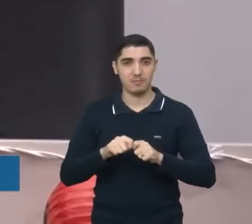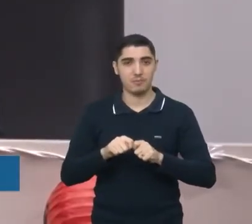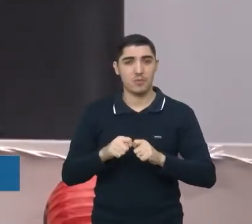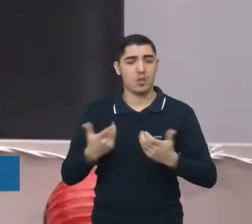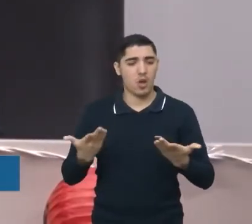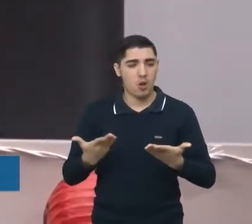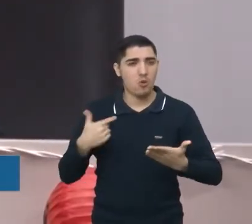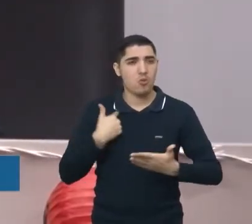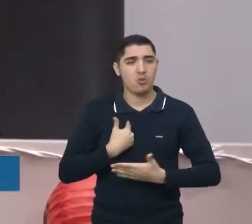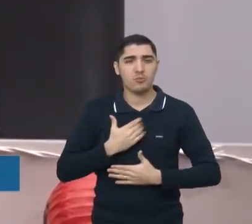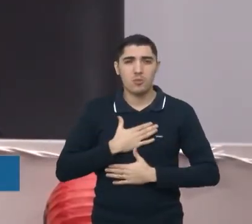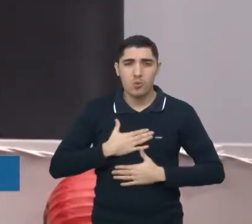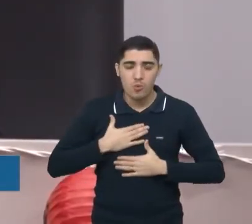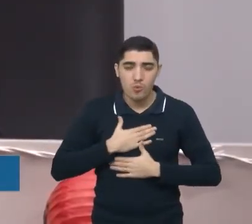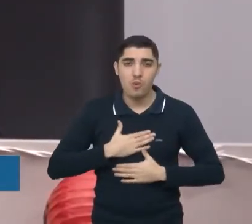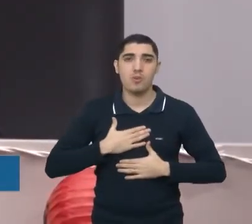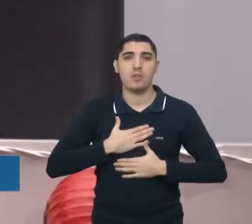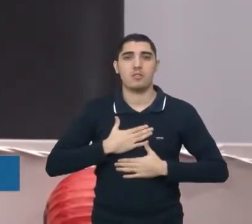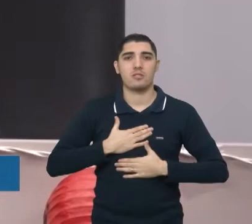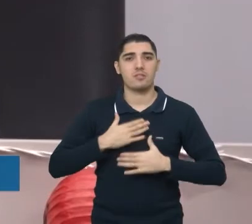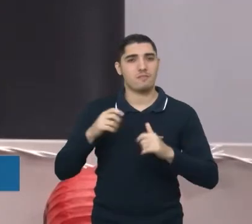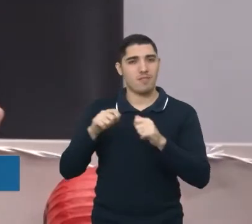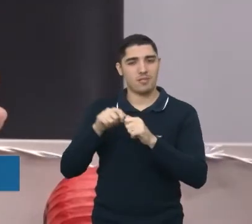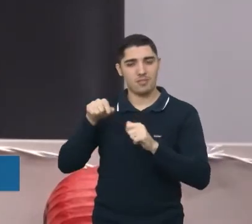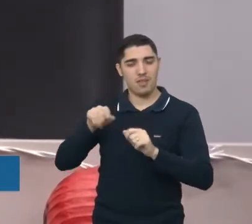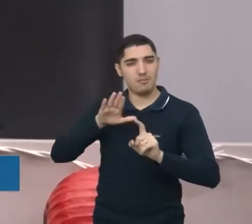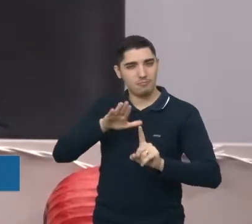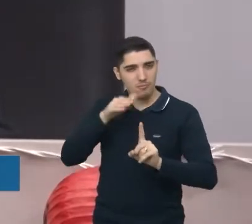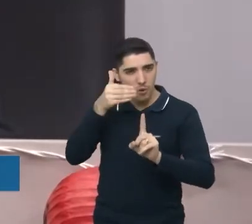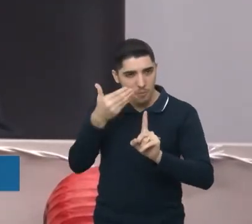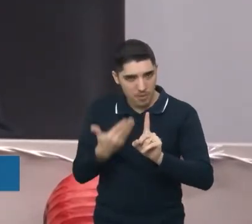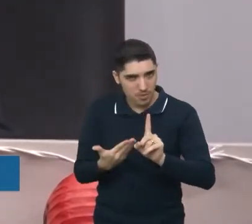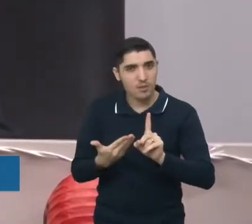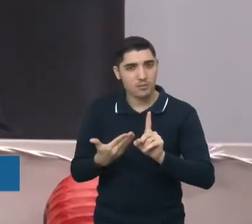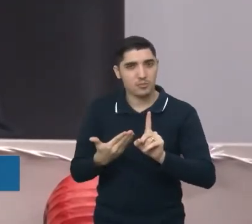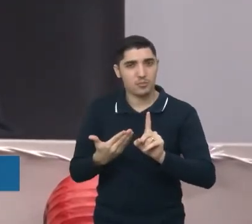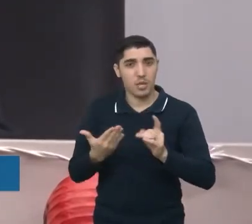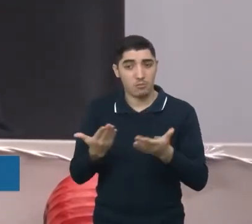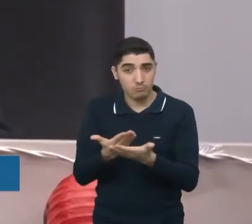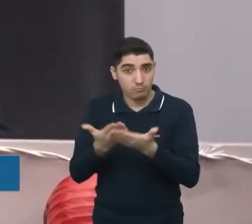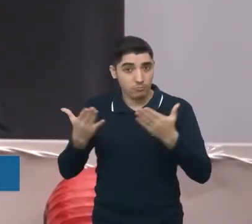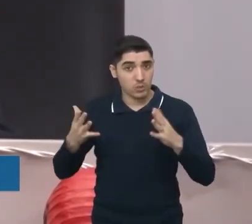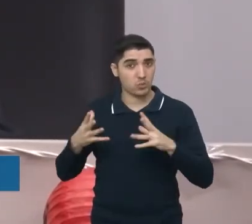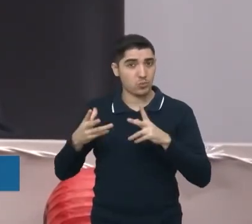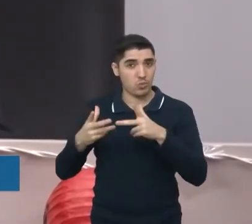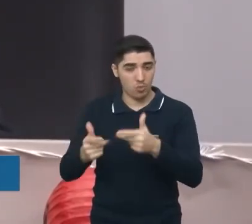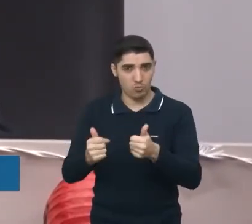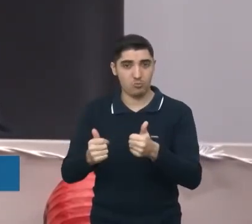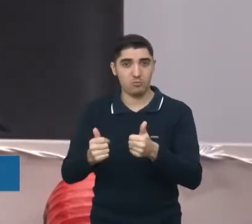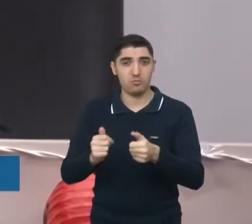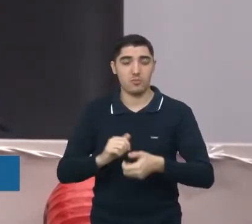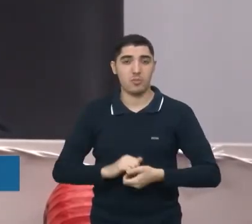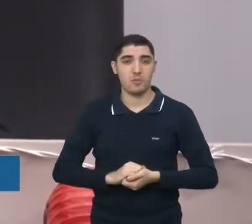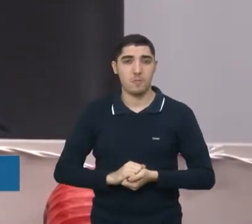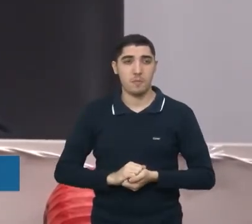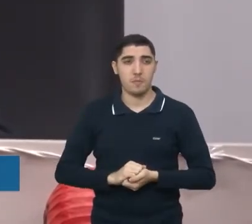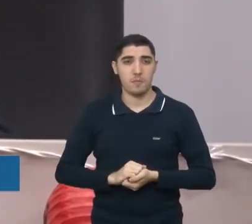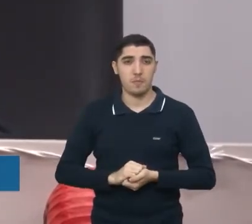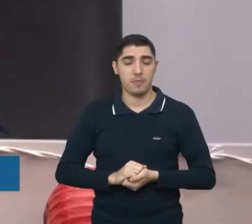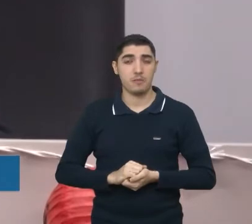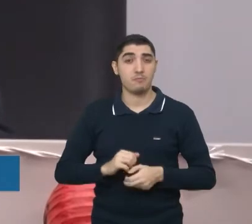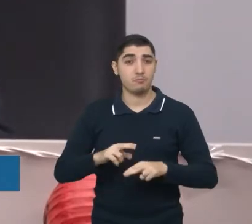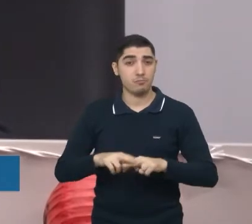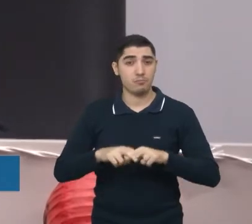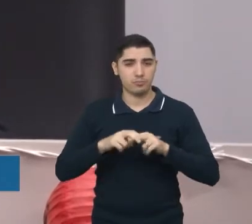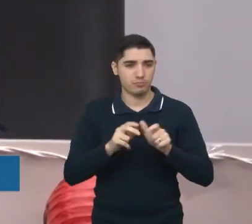Gostaríamos de fazer essa homenagem para todos os valorosos Nikkeis,